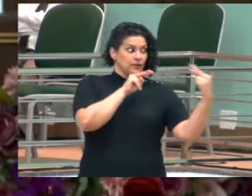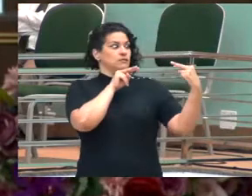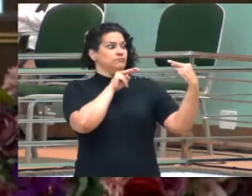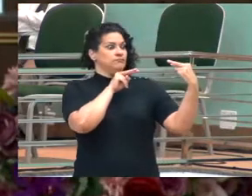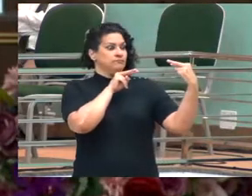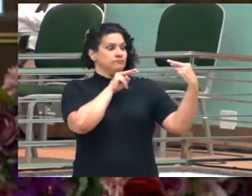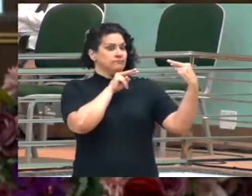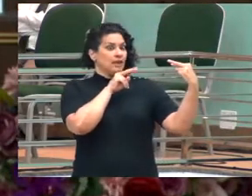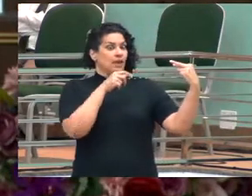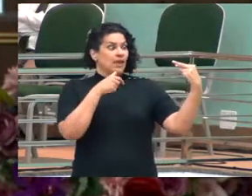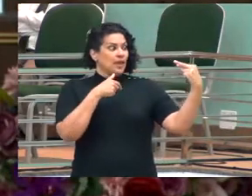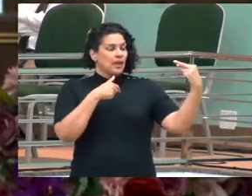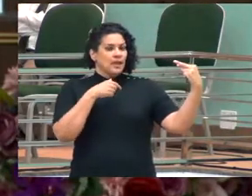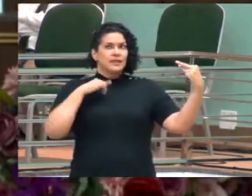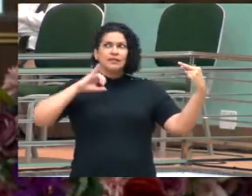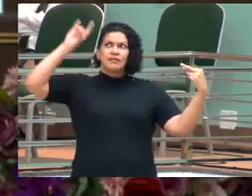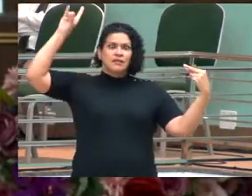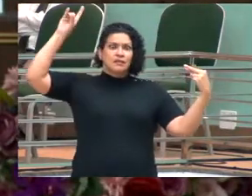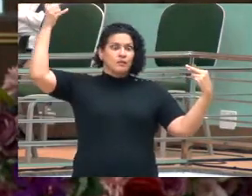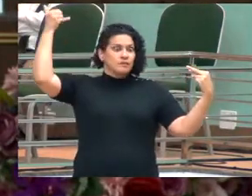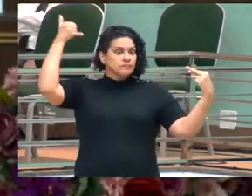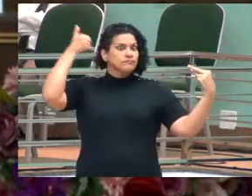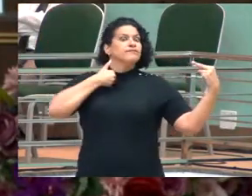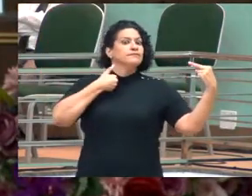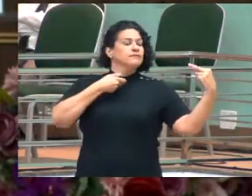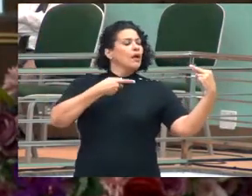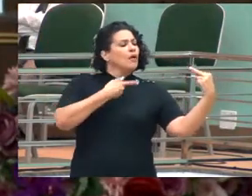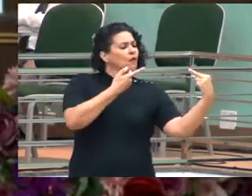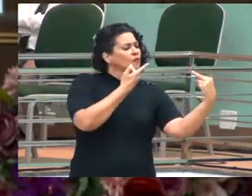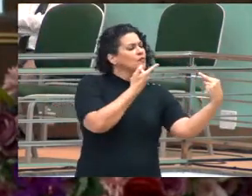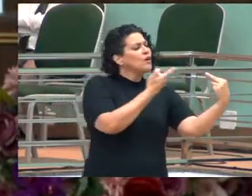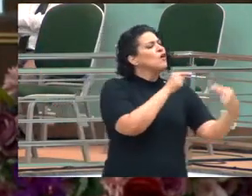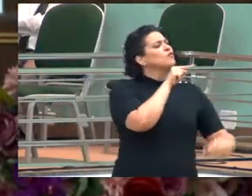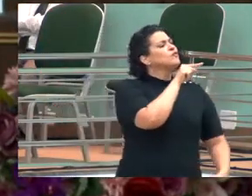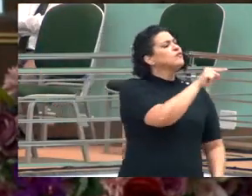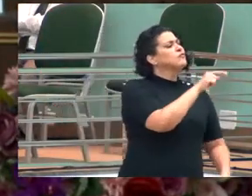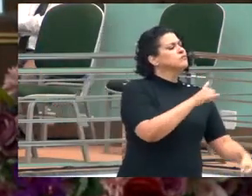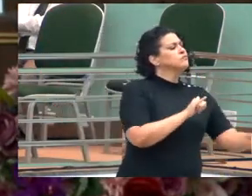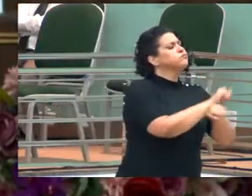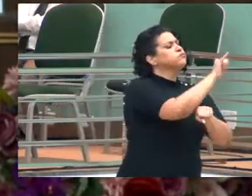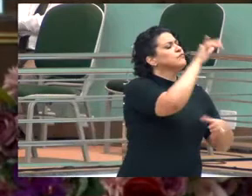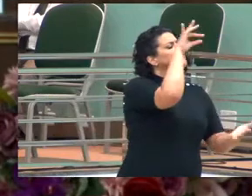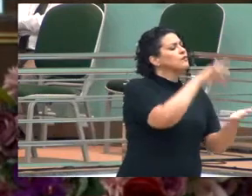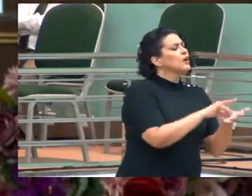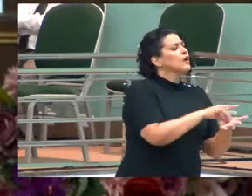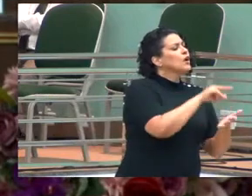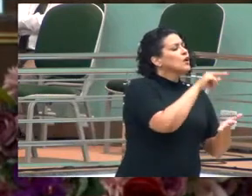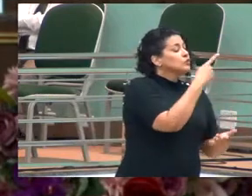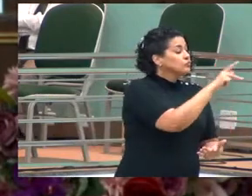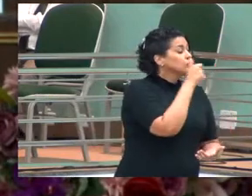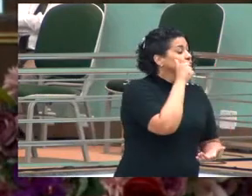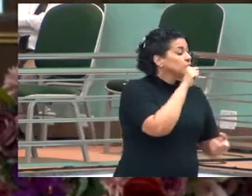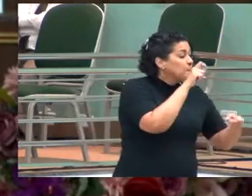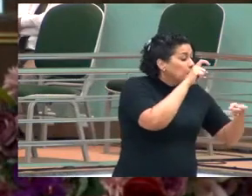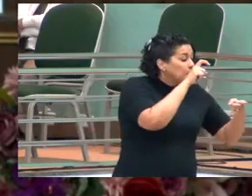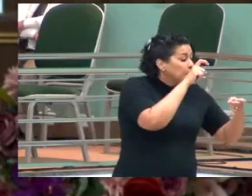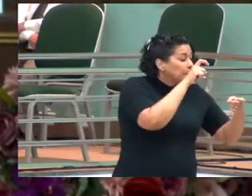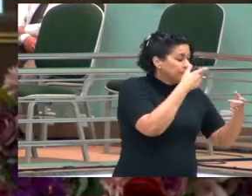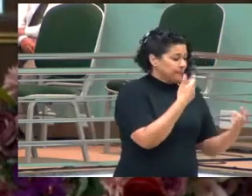E que ele havia cometido um pecado de adultério. Eu disse isso a